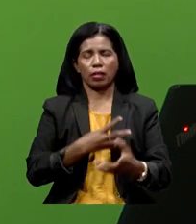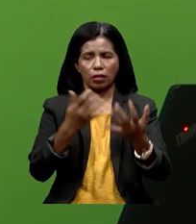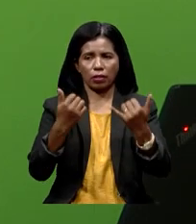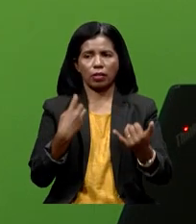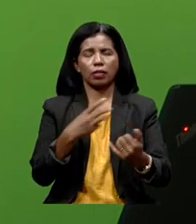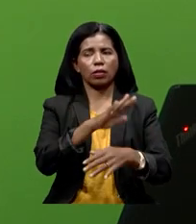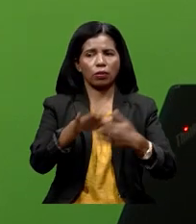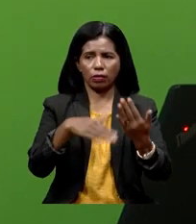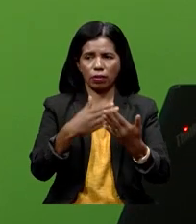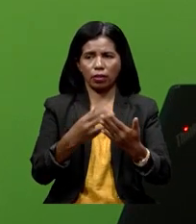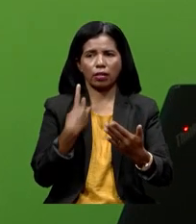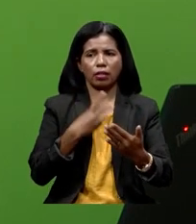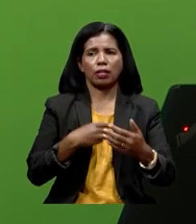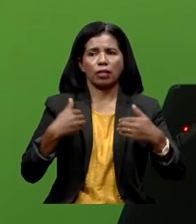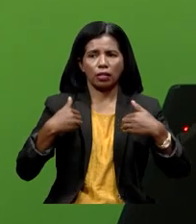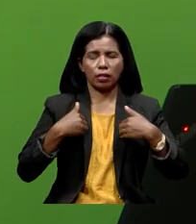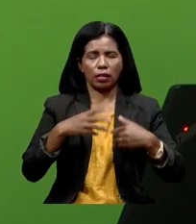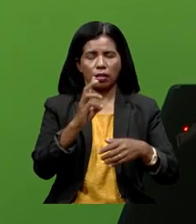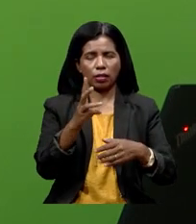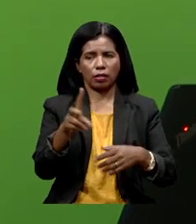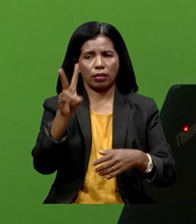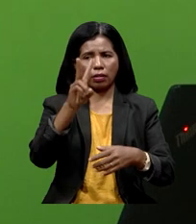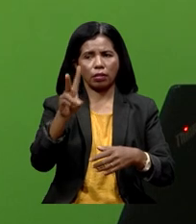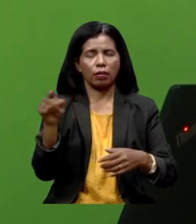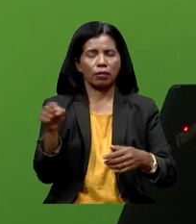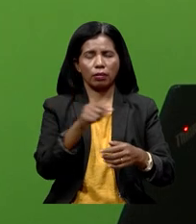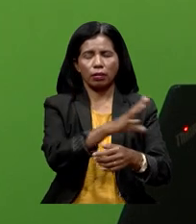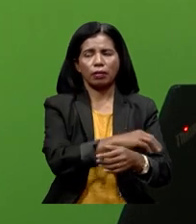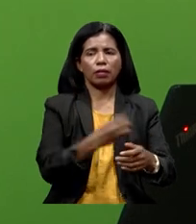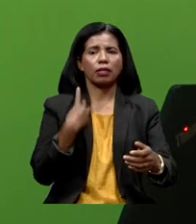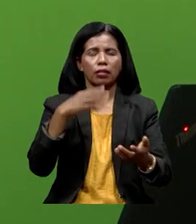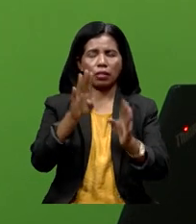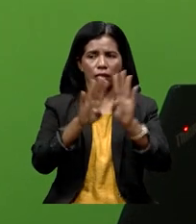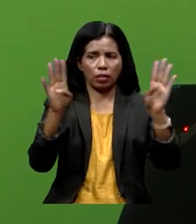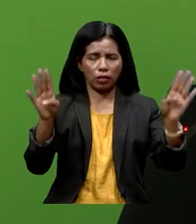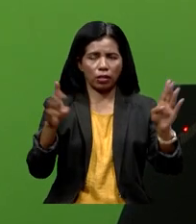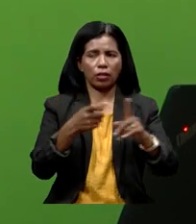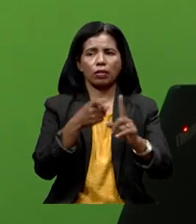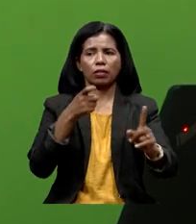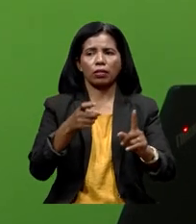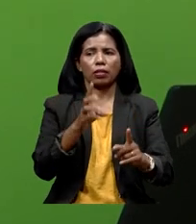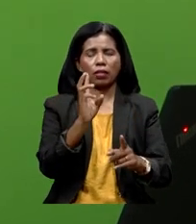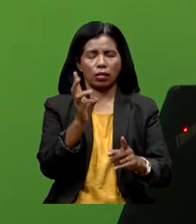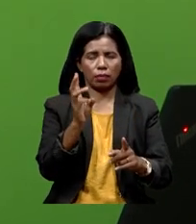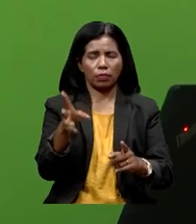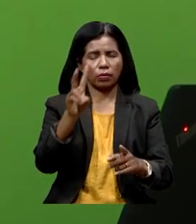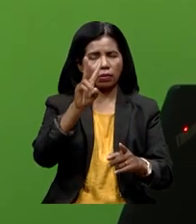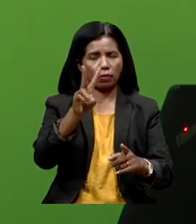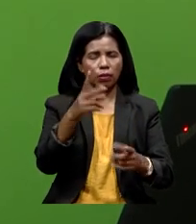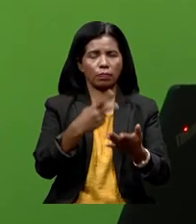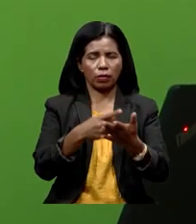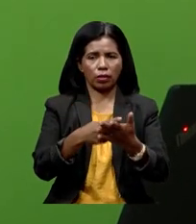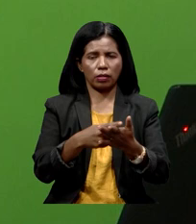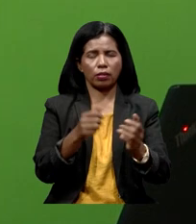por volta ya center dois projeto nebe maka kita loke o center dois projetos ne ya